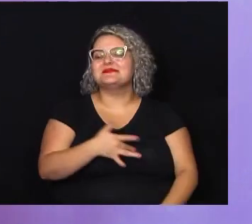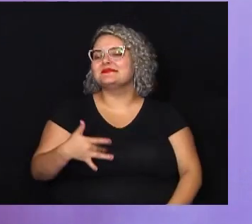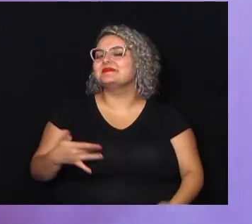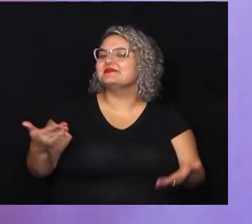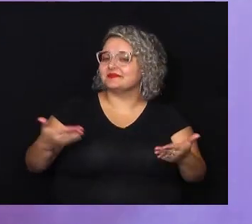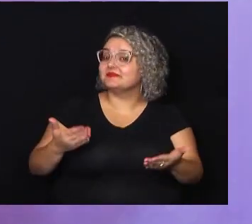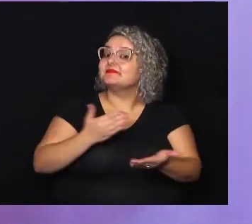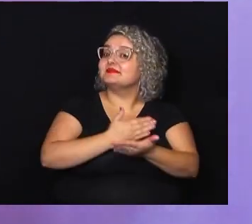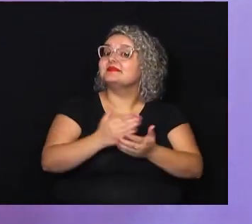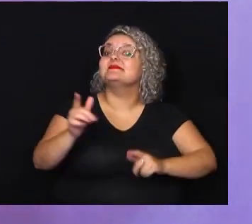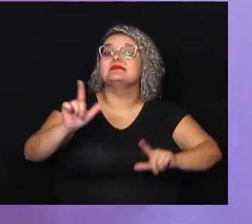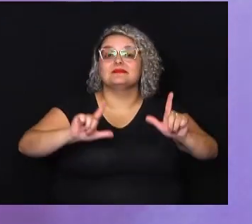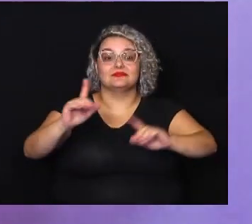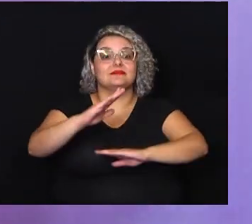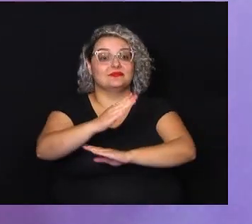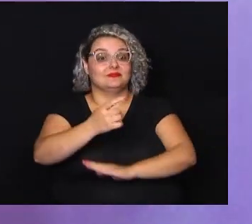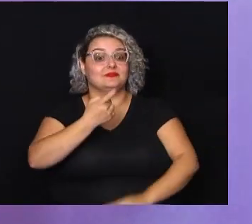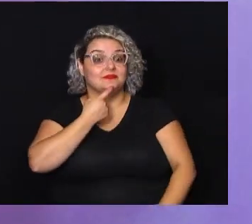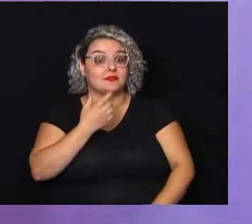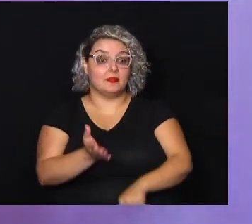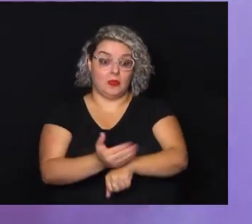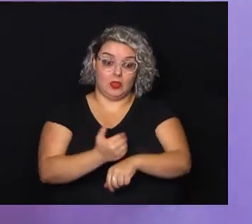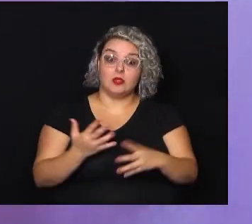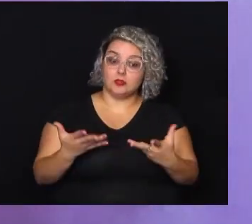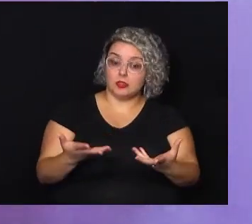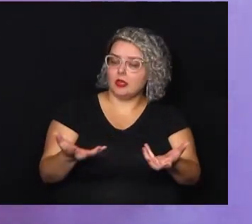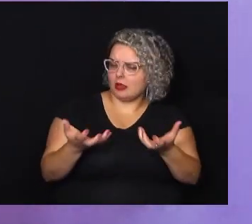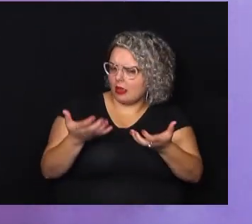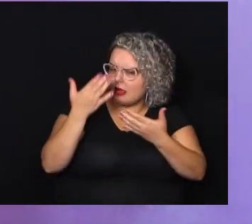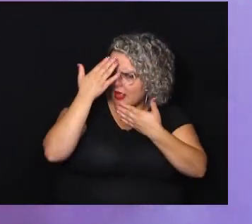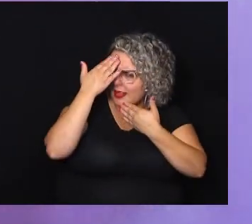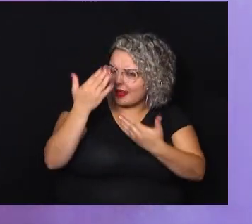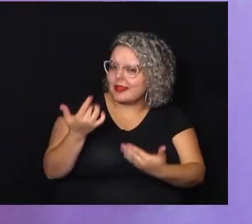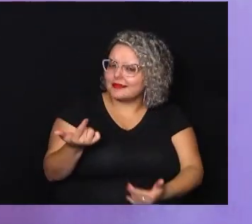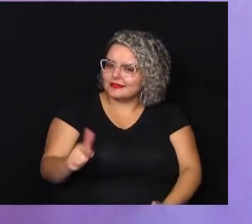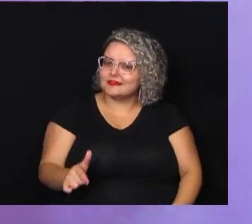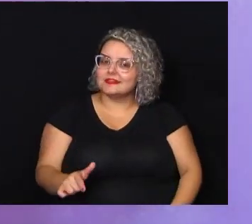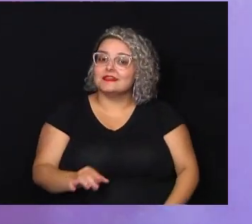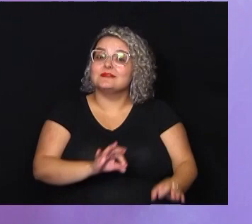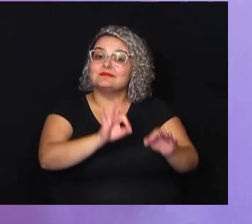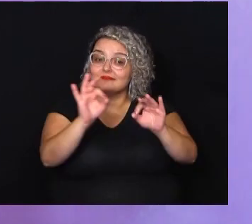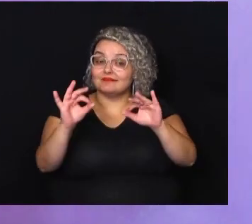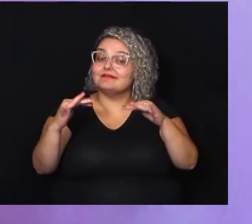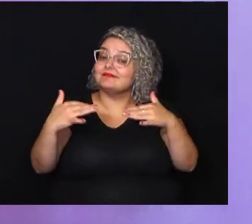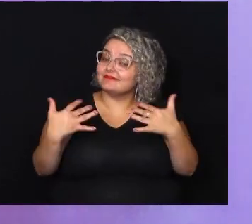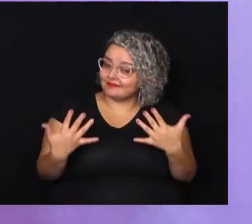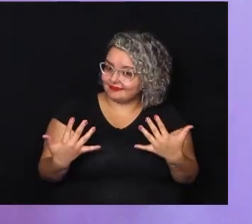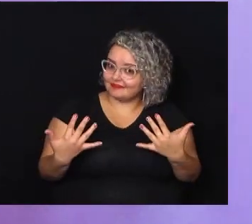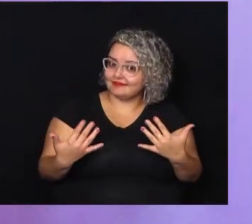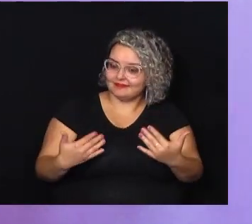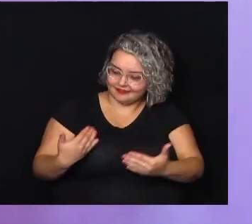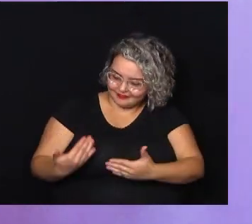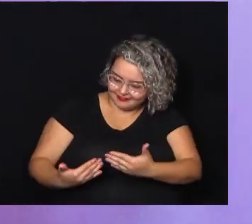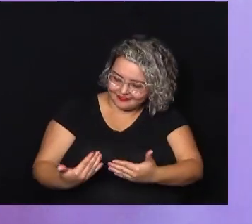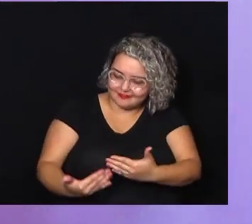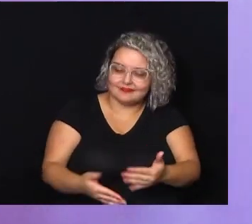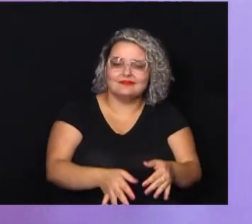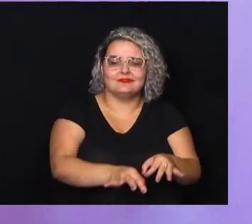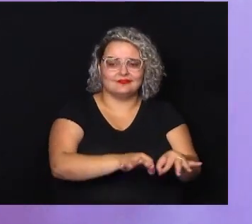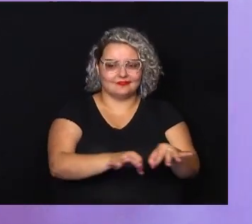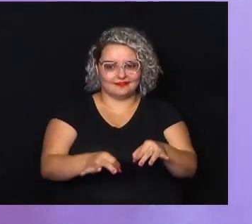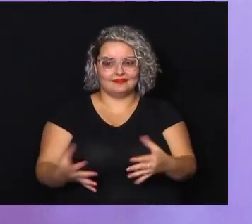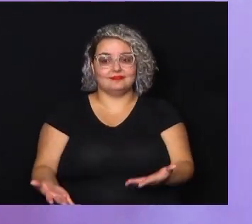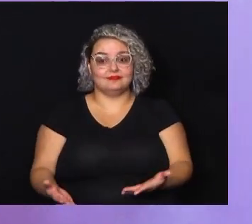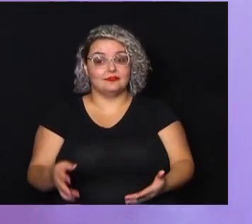Olá, mais um Saúde Agora, começando aqui pela tela da TV Câmara Campinas. E antes de mais nada, eu quero agradecer mais uma vez a sua companhia